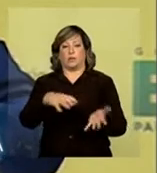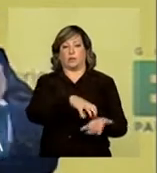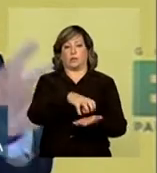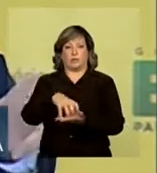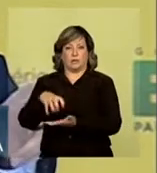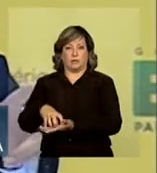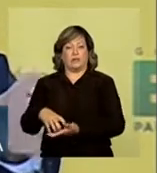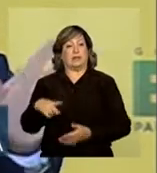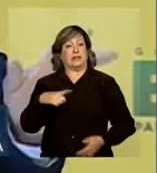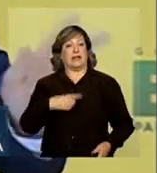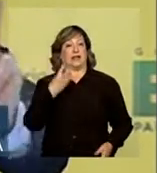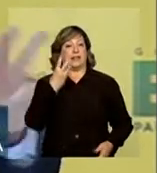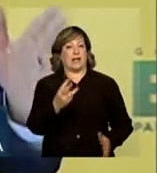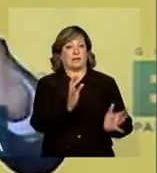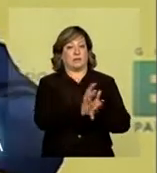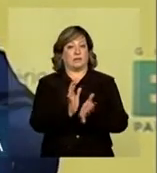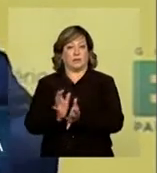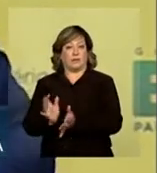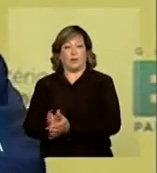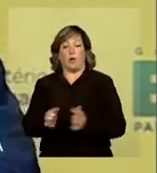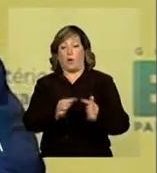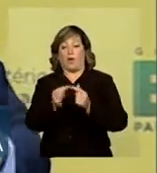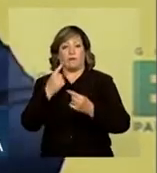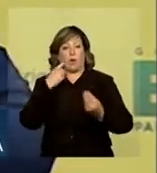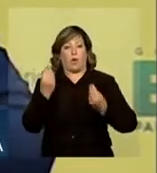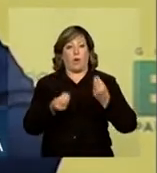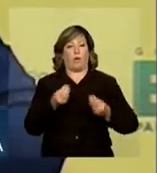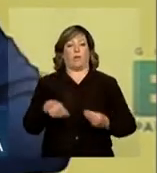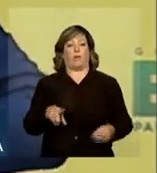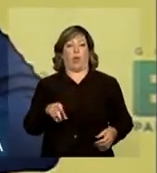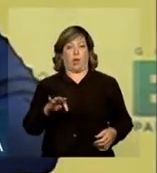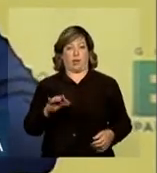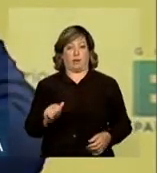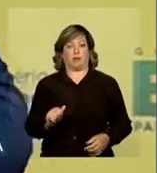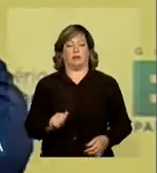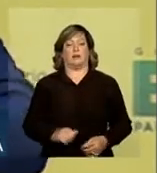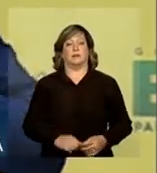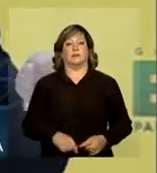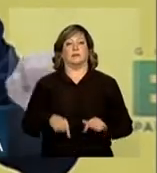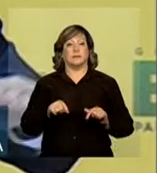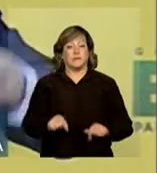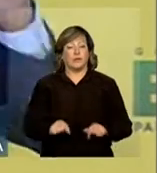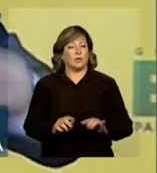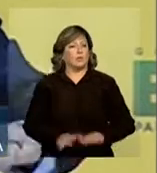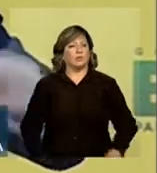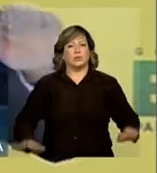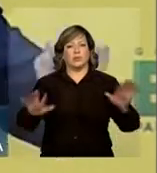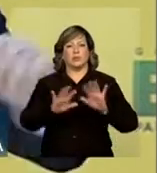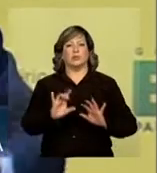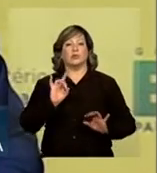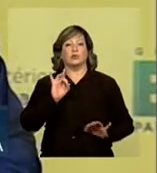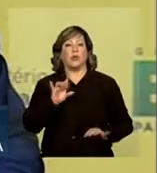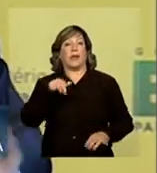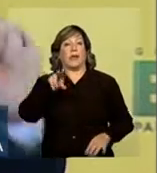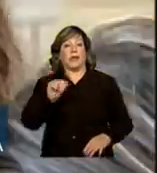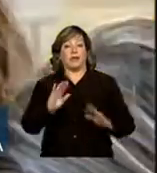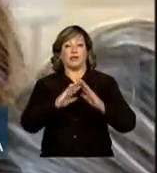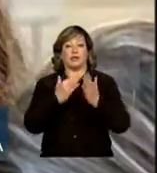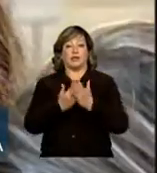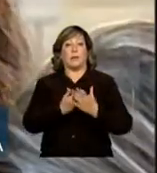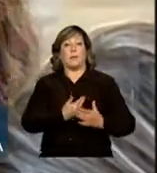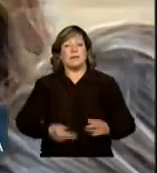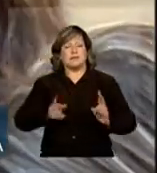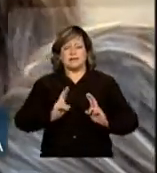Então são três critérios que se combinam na definição de nota agora é o critério Universal é só quem é da escola